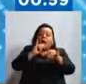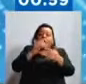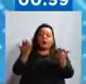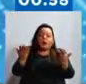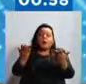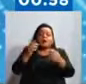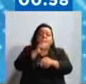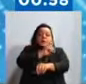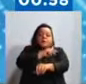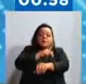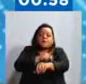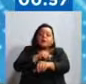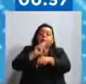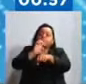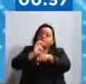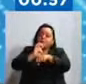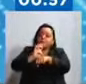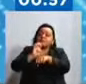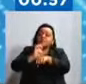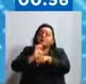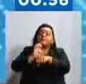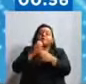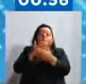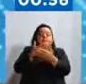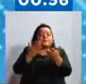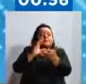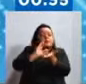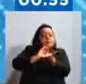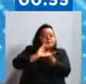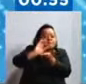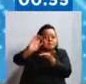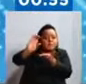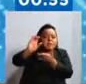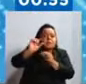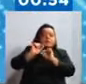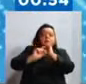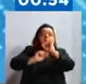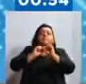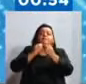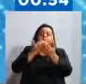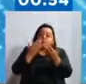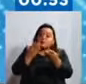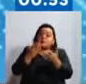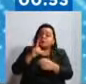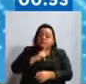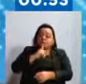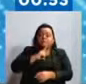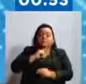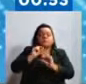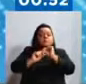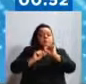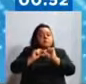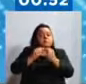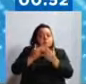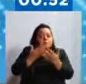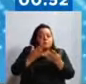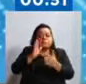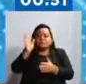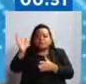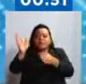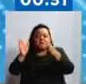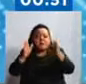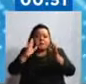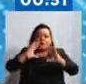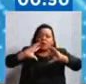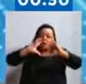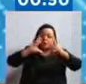destinei emenda para fazer a reforma de praticamente todas as unidades. Agora, se você for no Amílton Goldinho, for no Hernando de Índio, for em